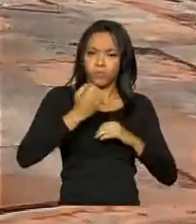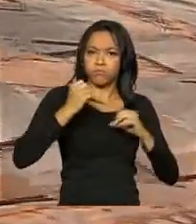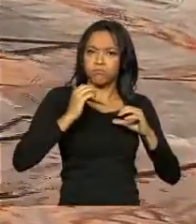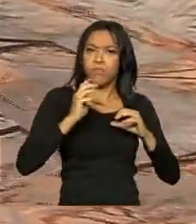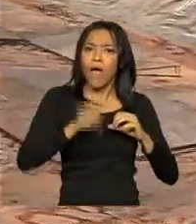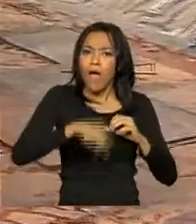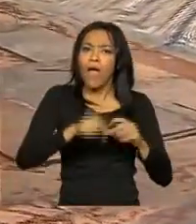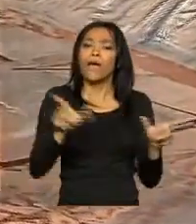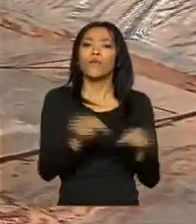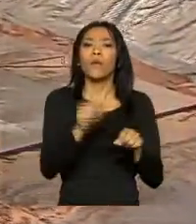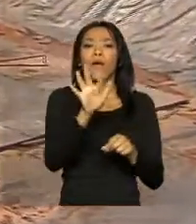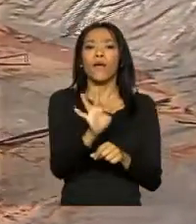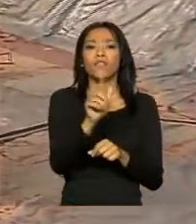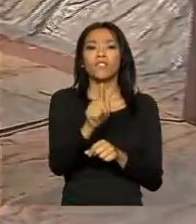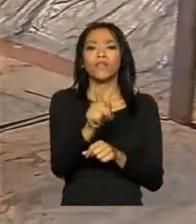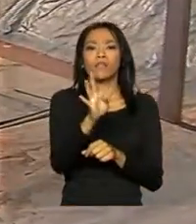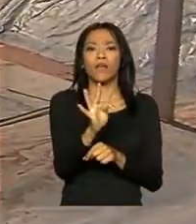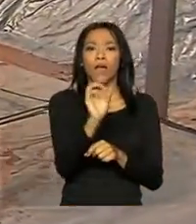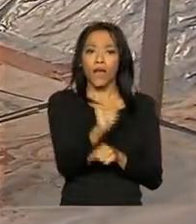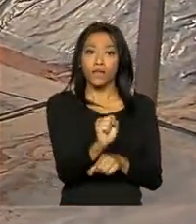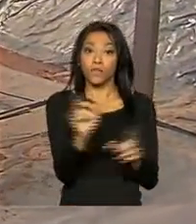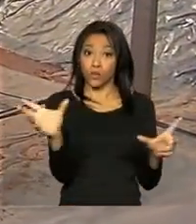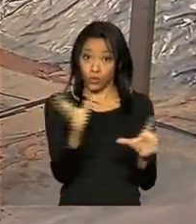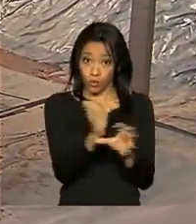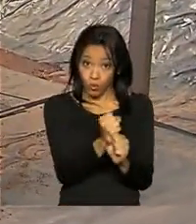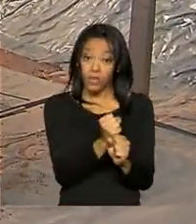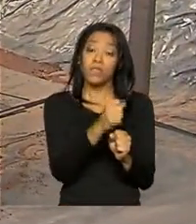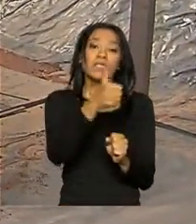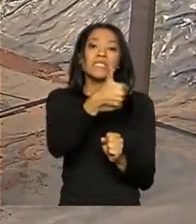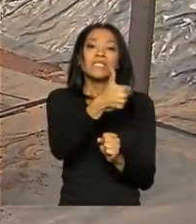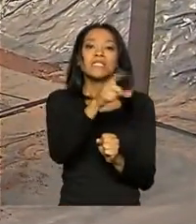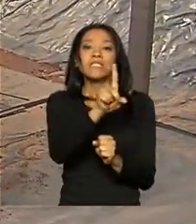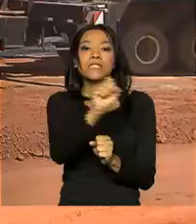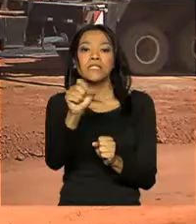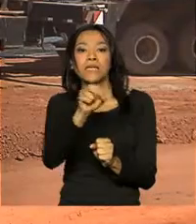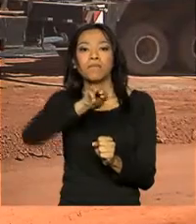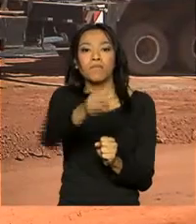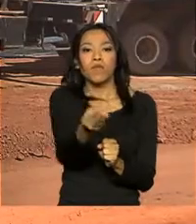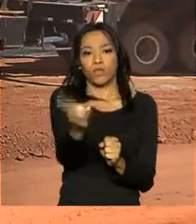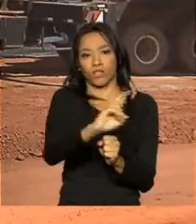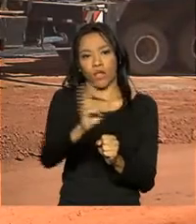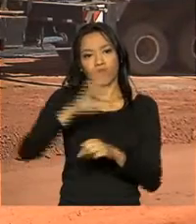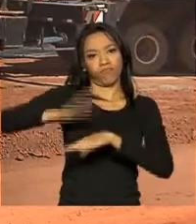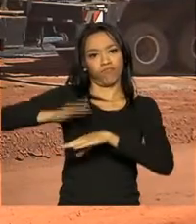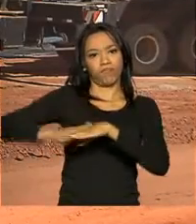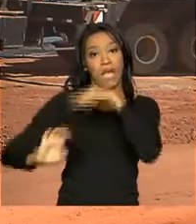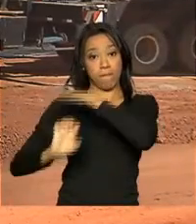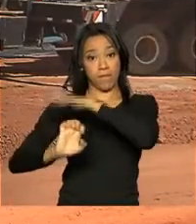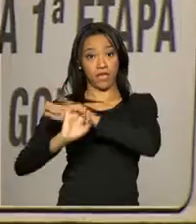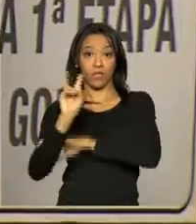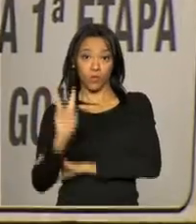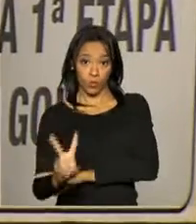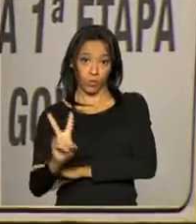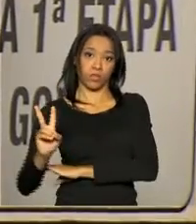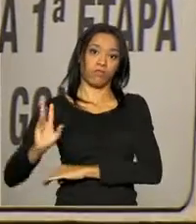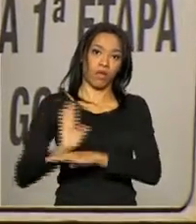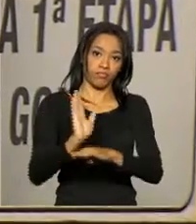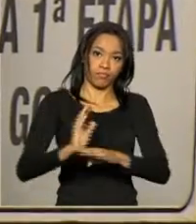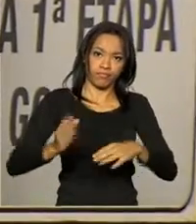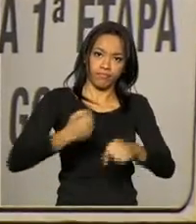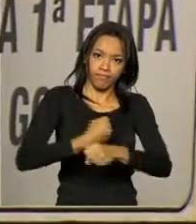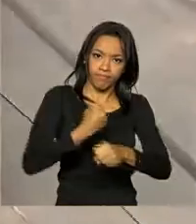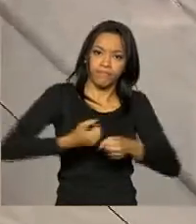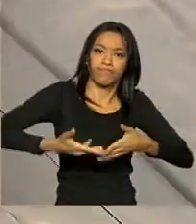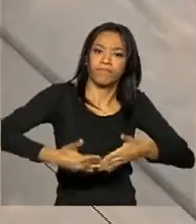FGTS. São 100 milhões de reais para a obra que é feita por um consórcio, formado por duas empresas. A estação de